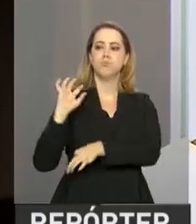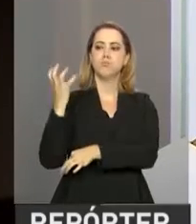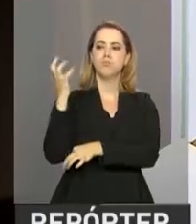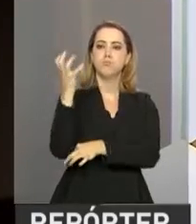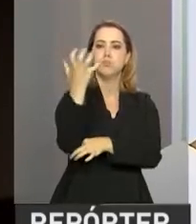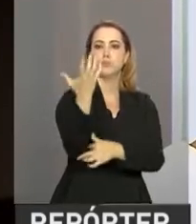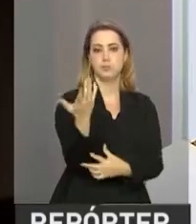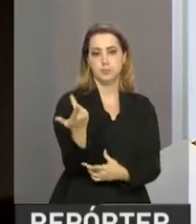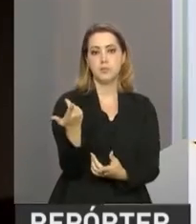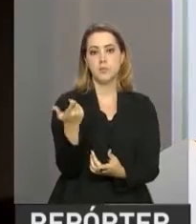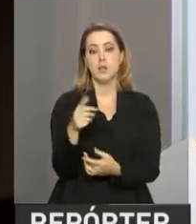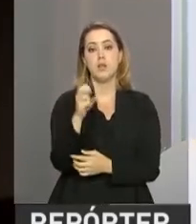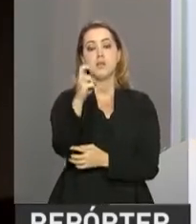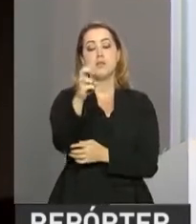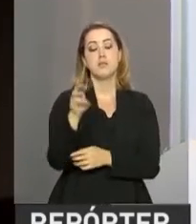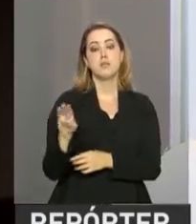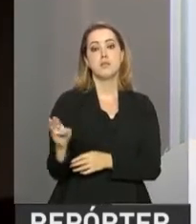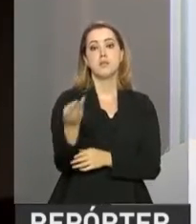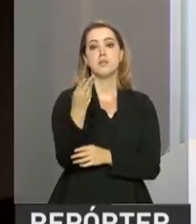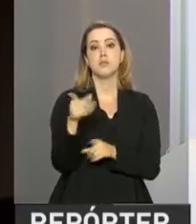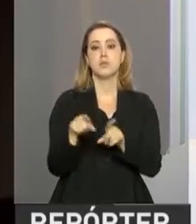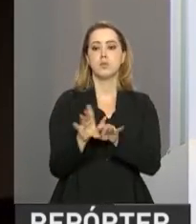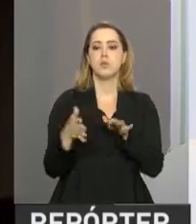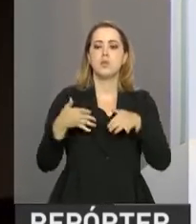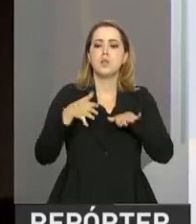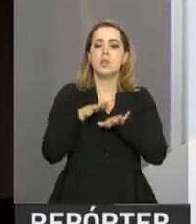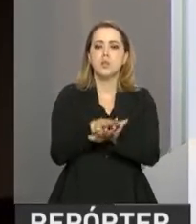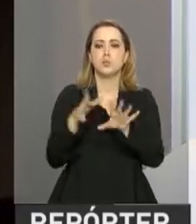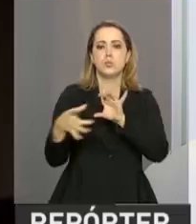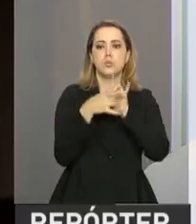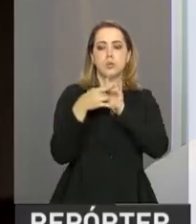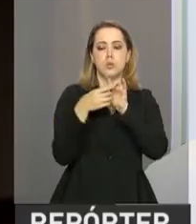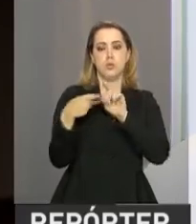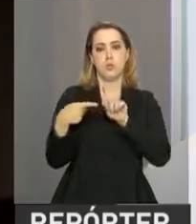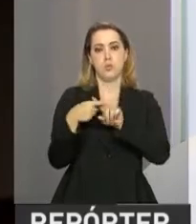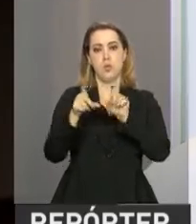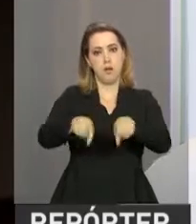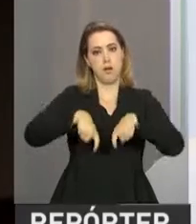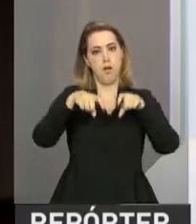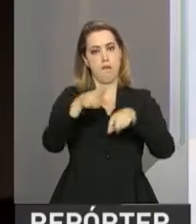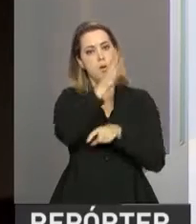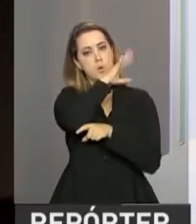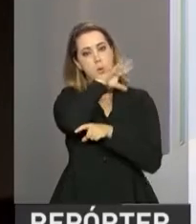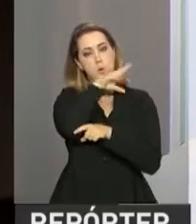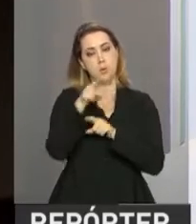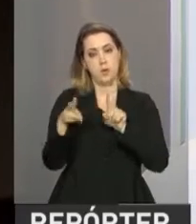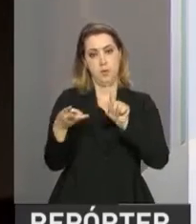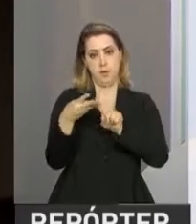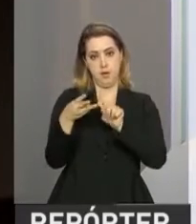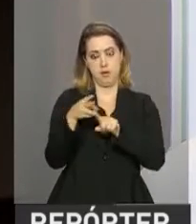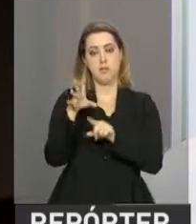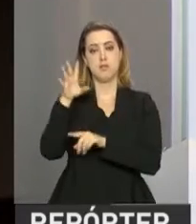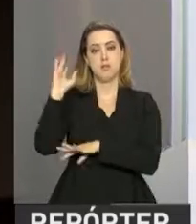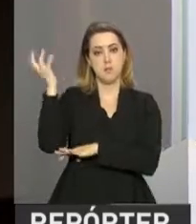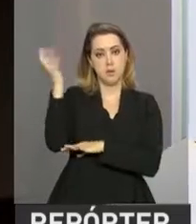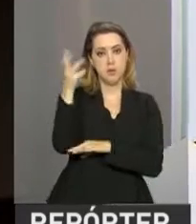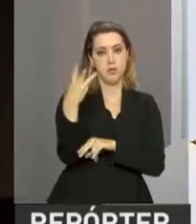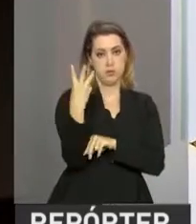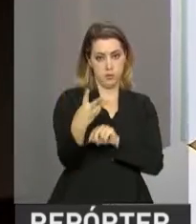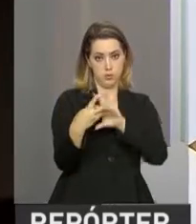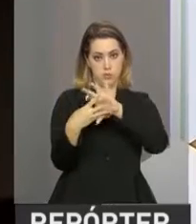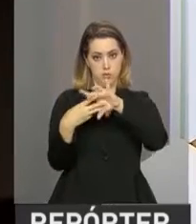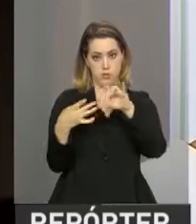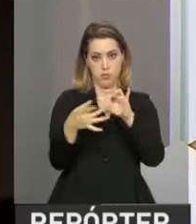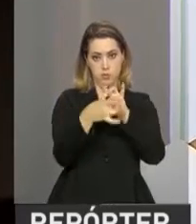ter 5 milhões de hectares de integração lavoura pecuária e floresta esse evento ele está discutindo quais são os gargalos